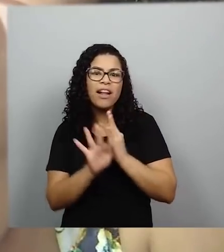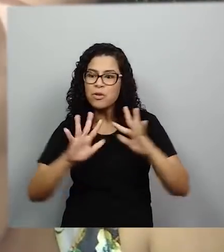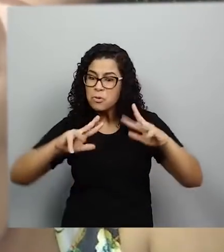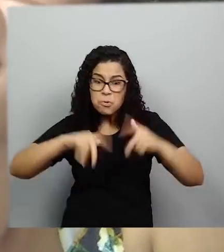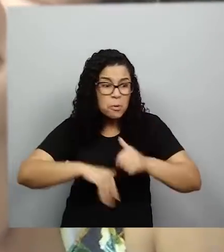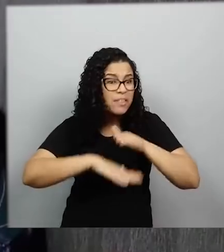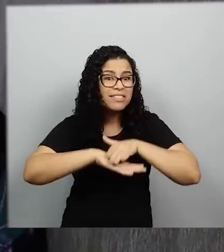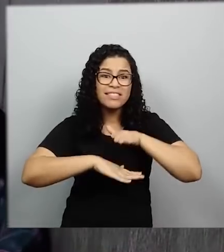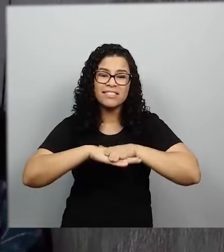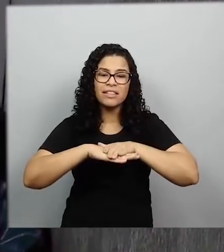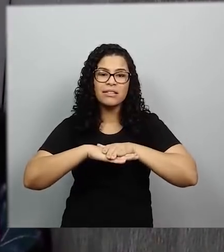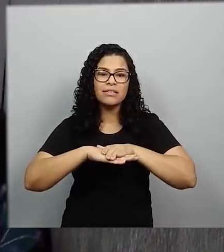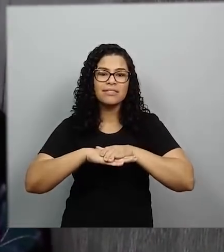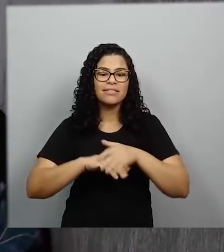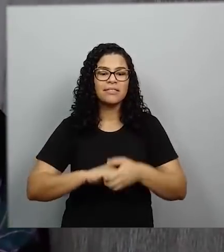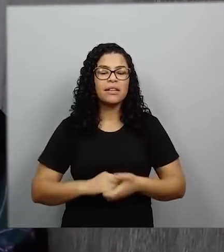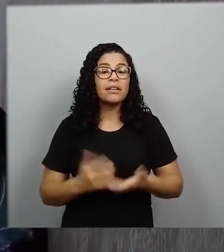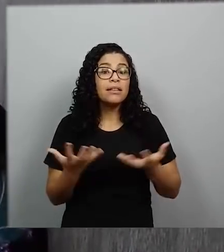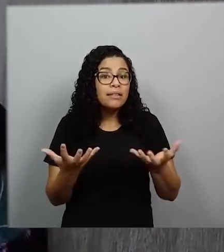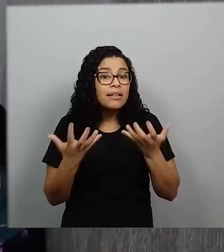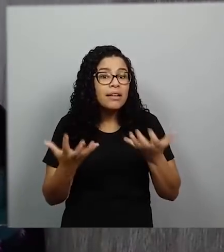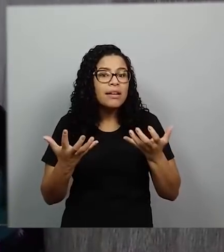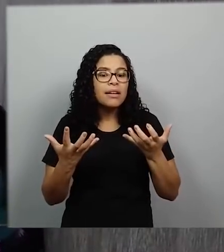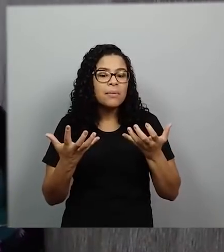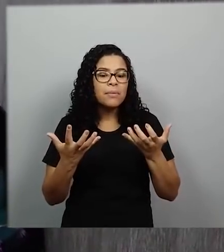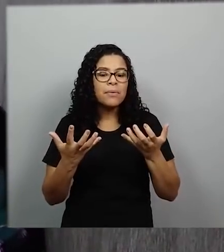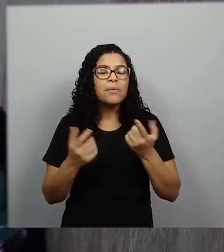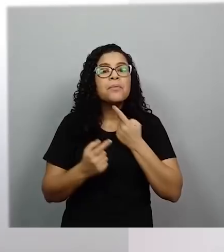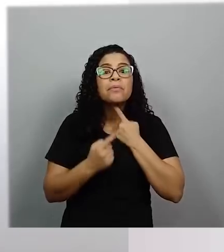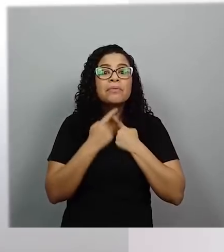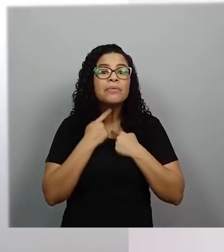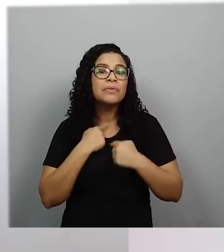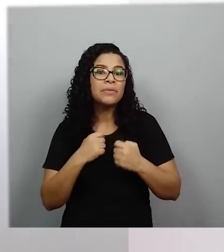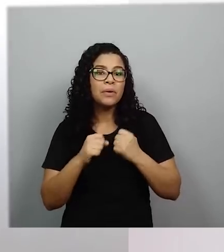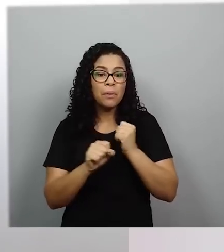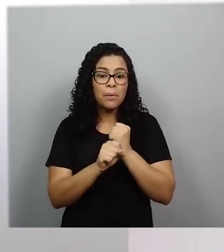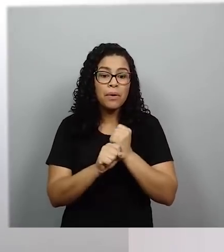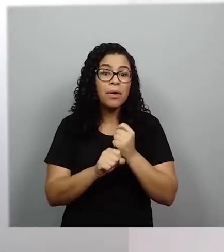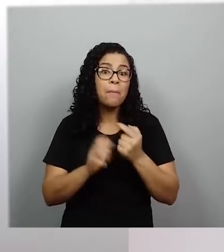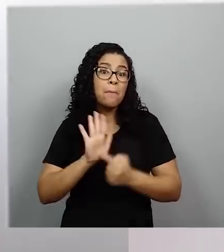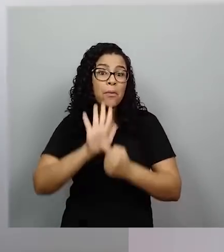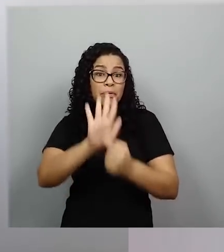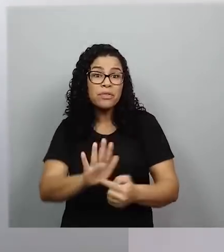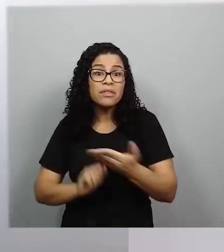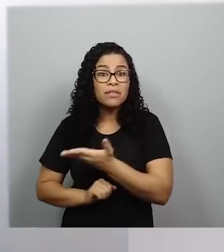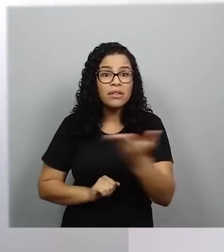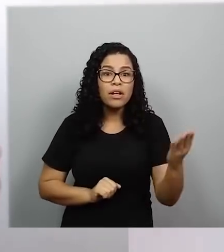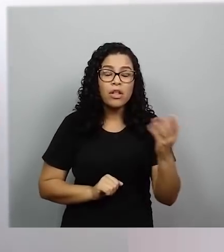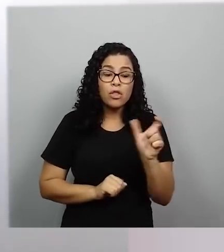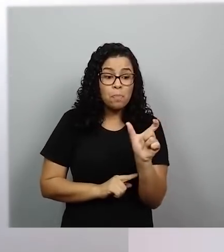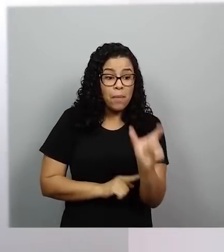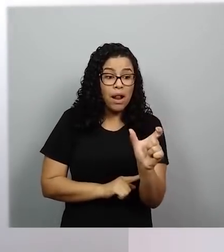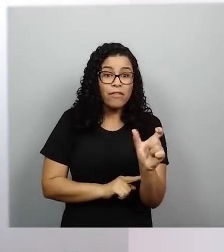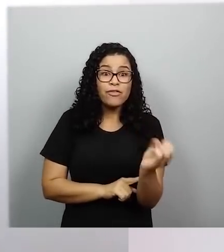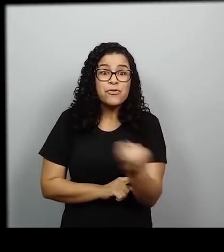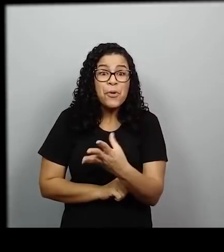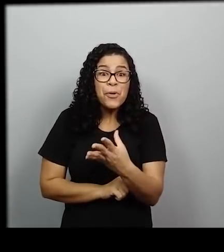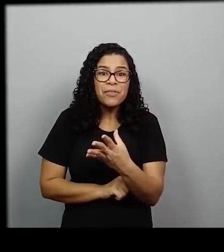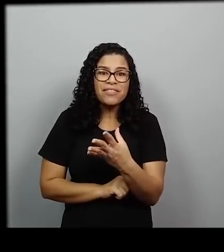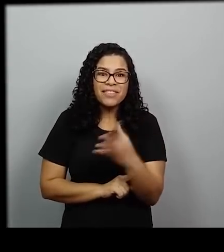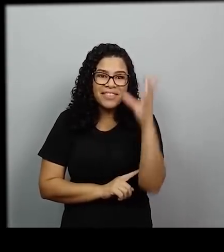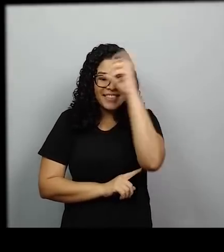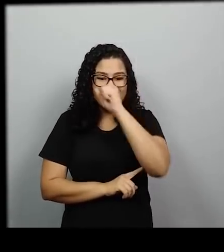nas férias. Desejamos comemorar com vocês quando mostrarem que aprenderam uma nova palavra.